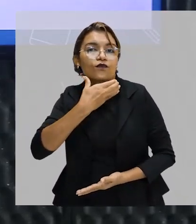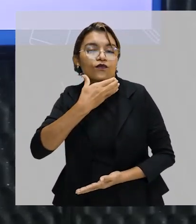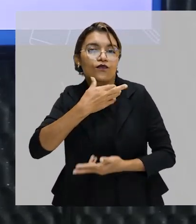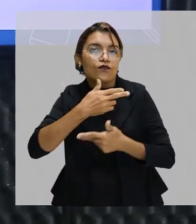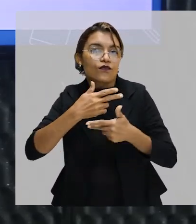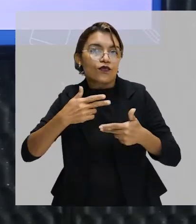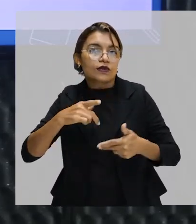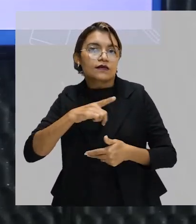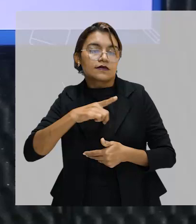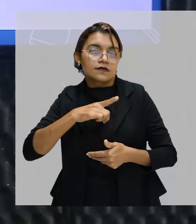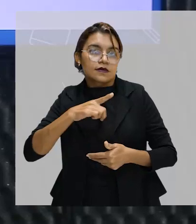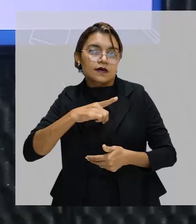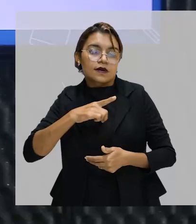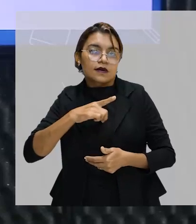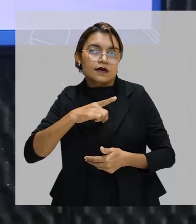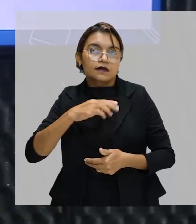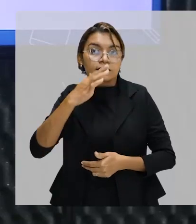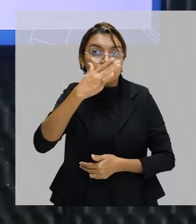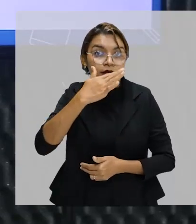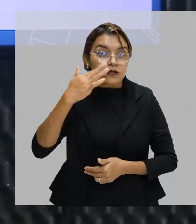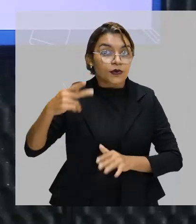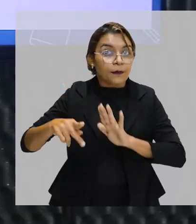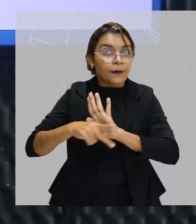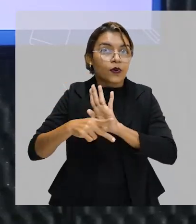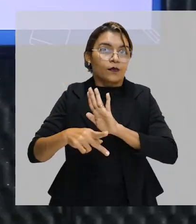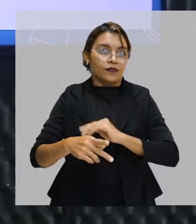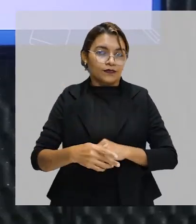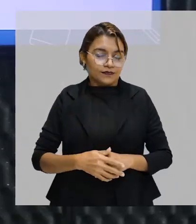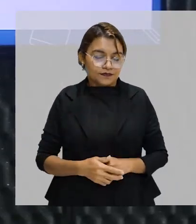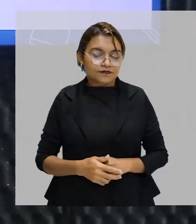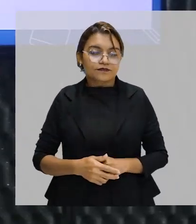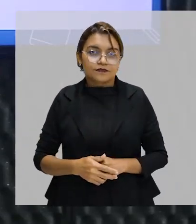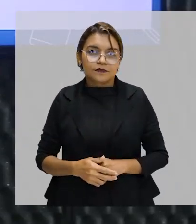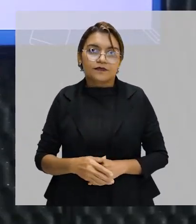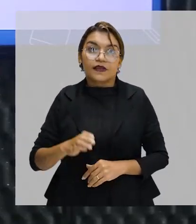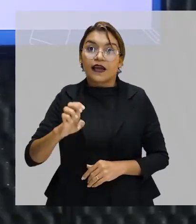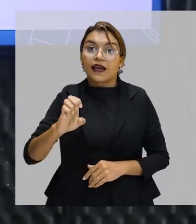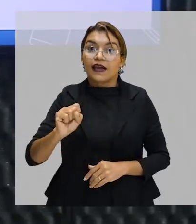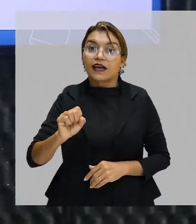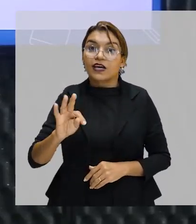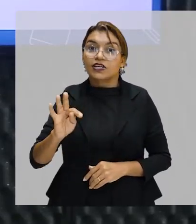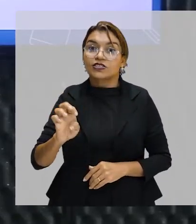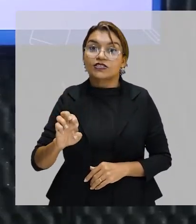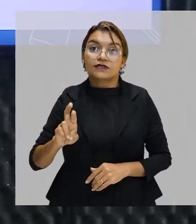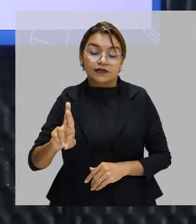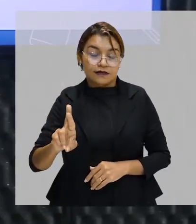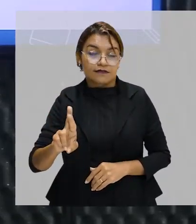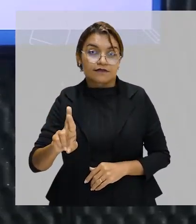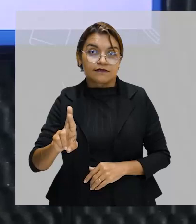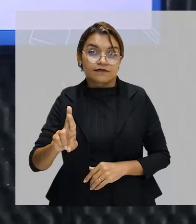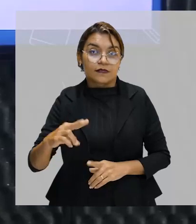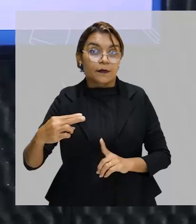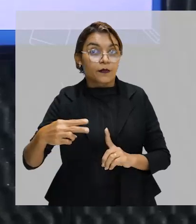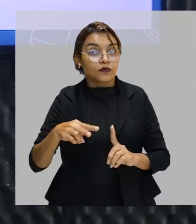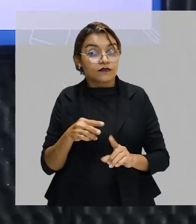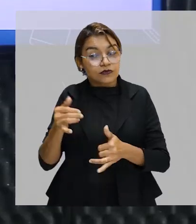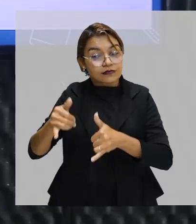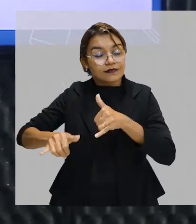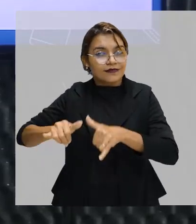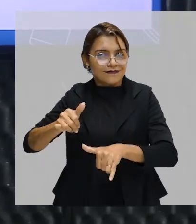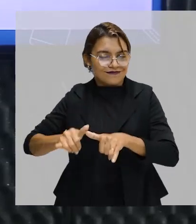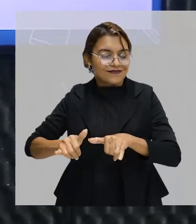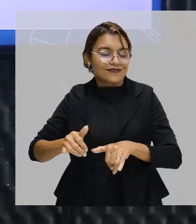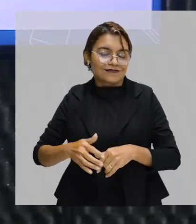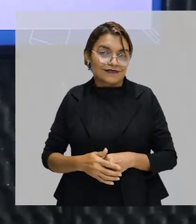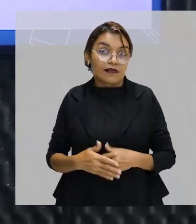ter a sua essência, que é um éster, né, do ponto de vista químico.